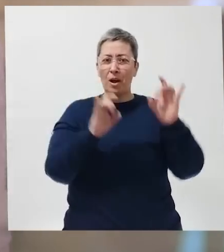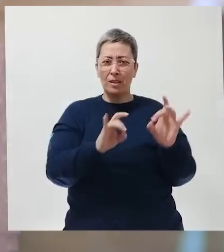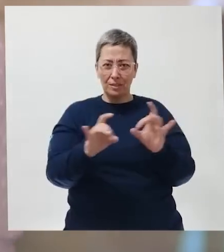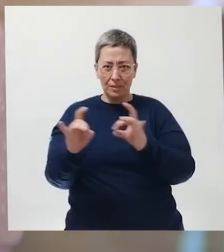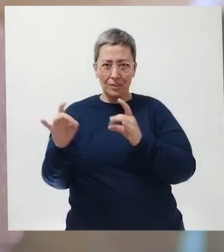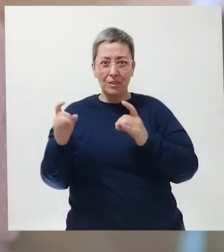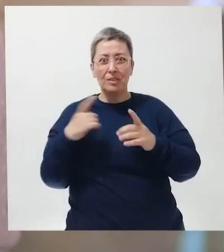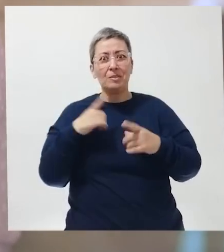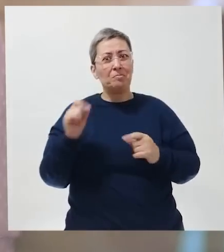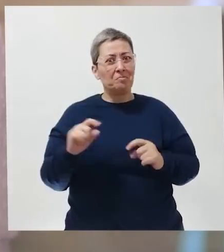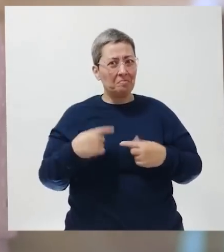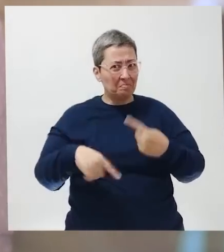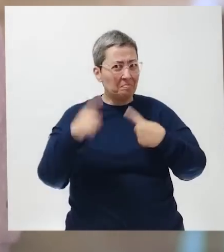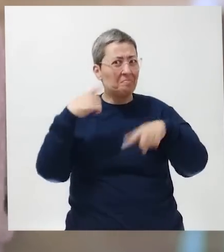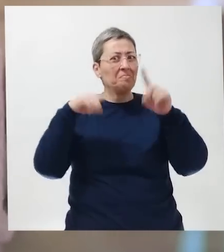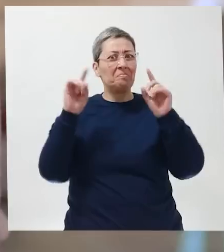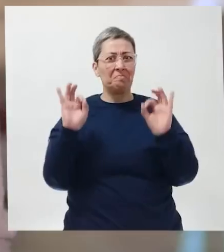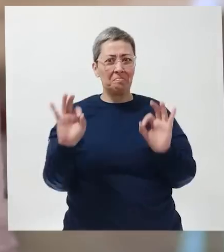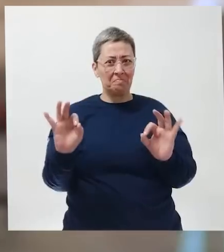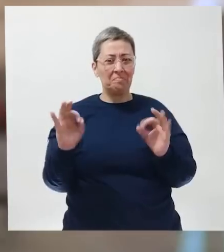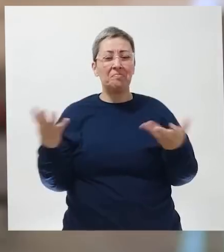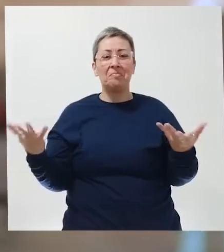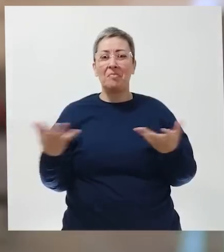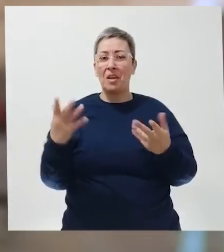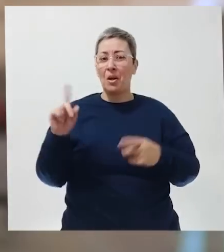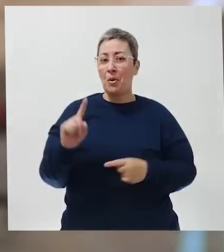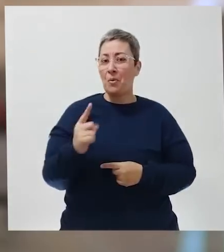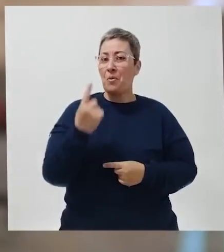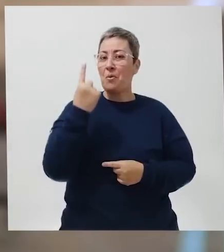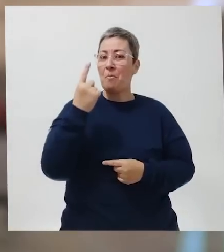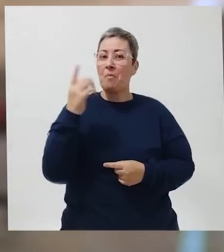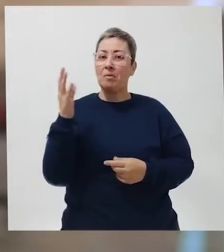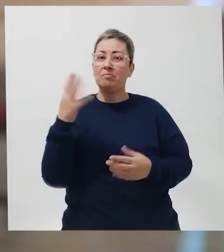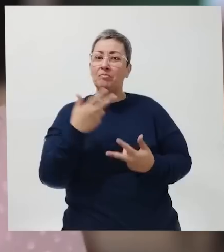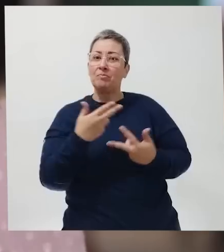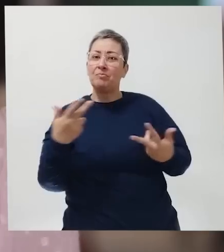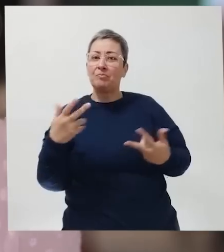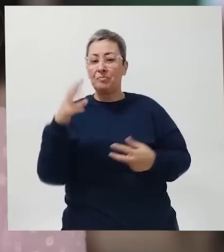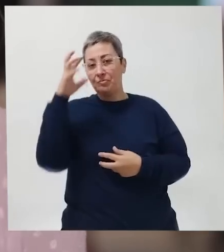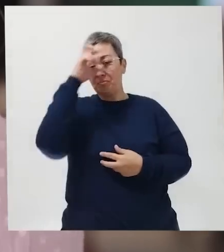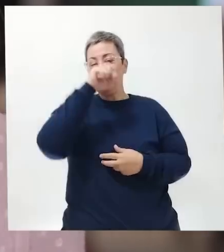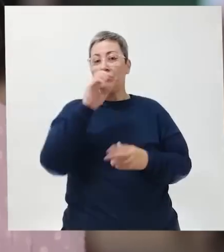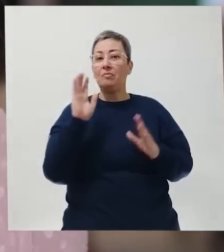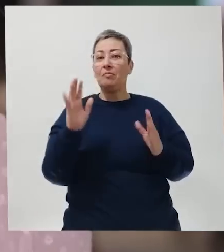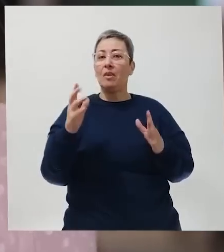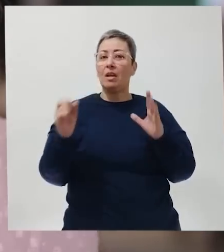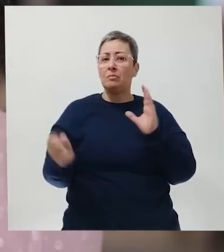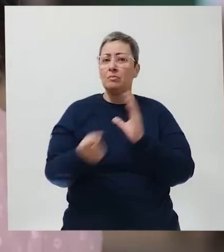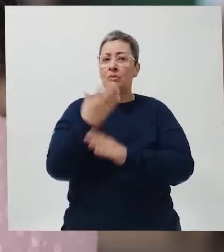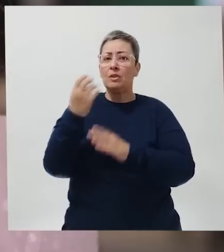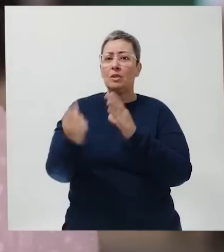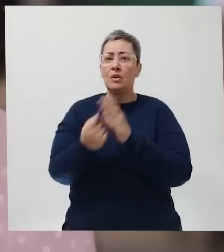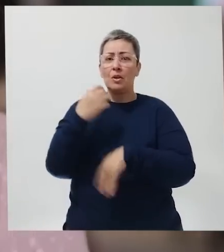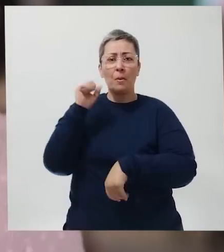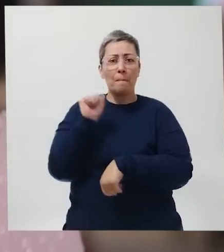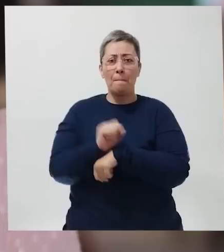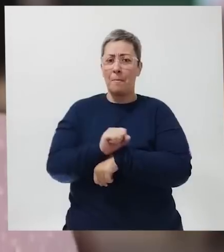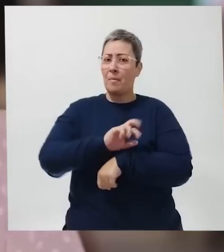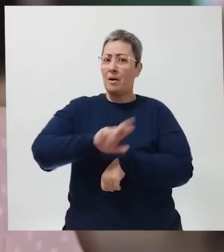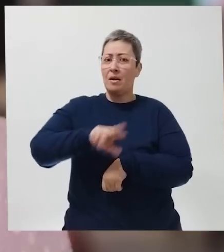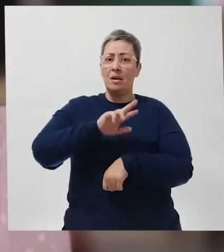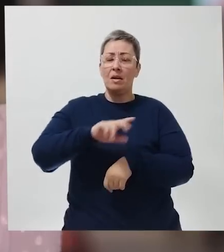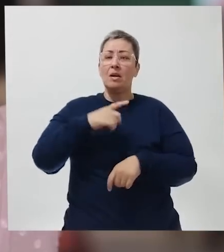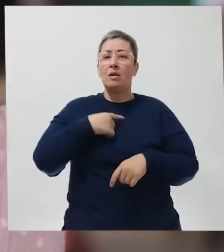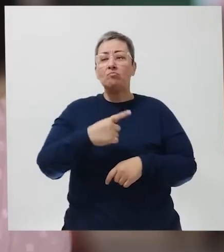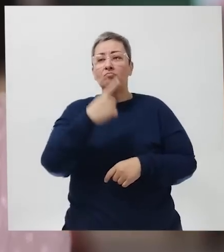voar pelo espaço em nosso dia a dia? Isso seria um avanço gigante, né? Mas uma coisa já aprendemos: as